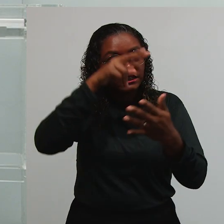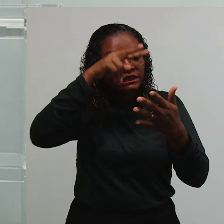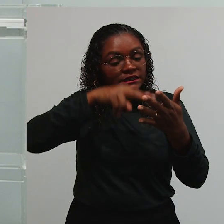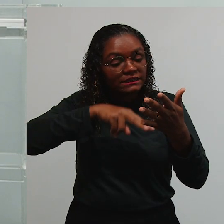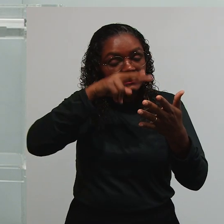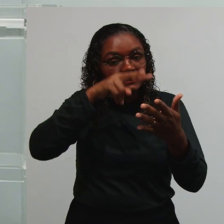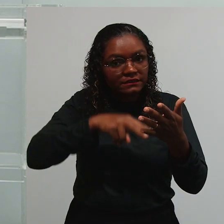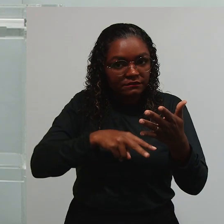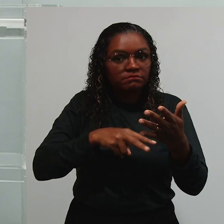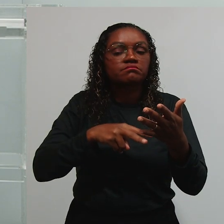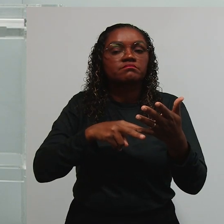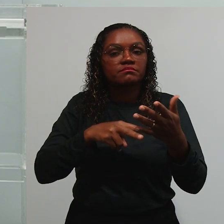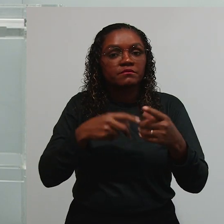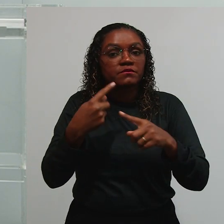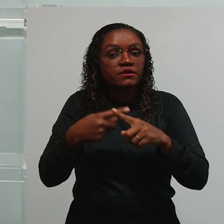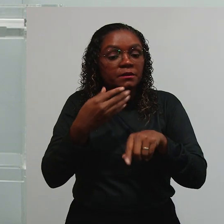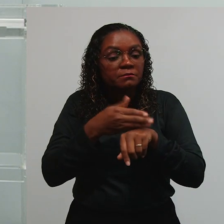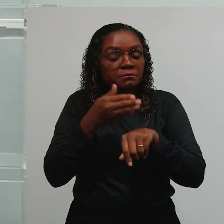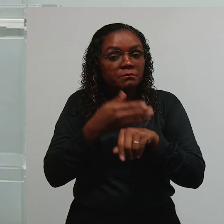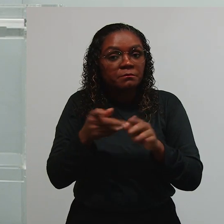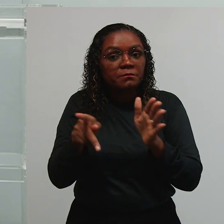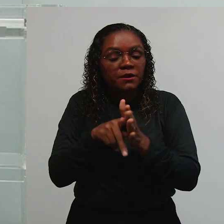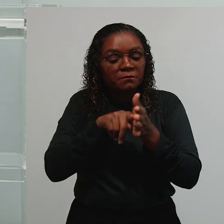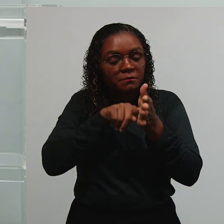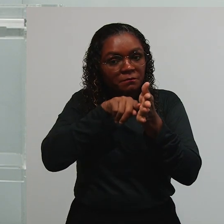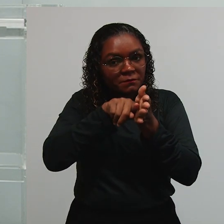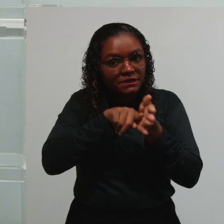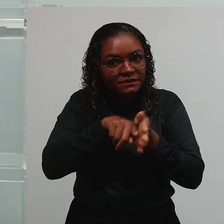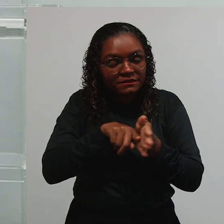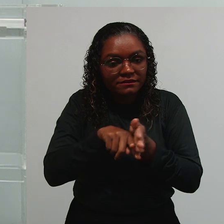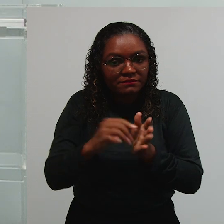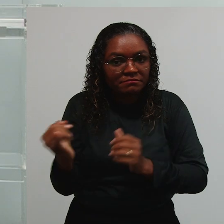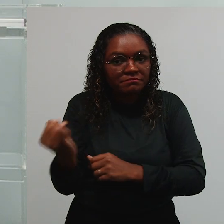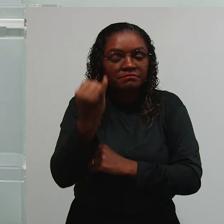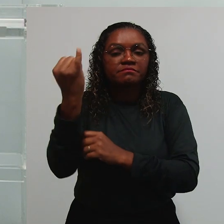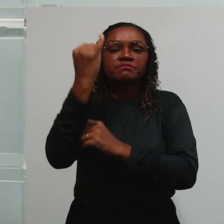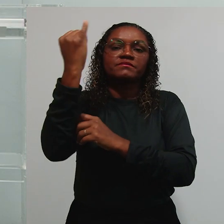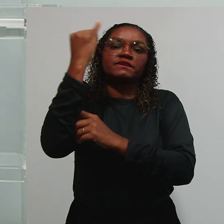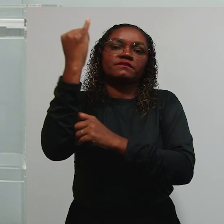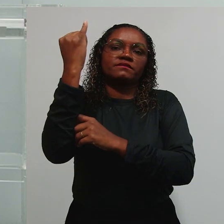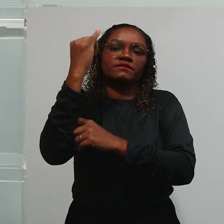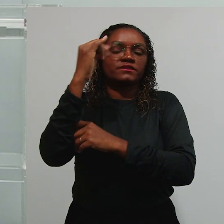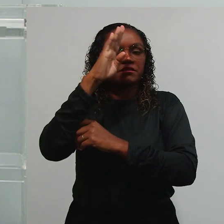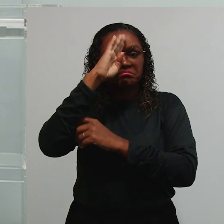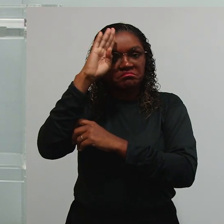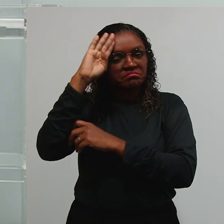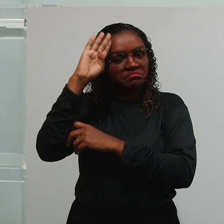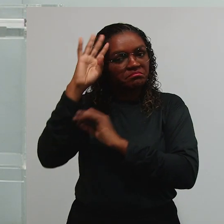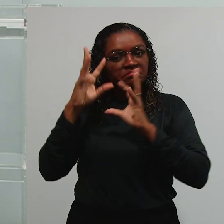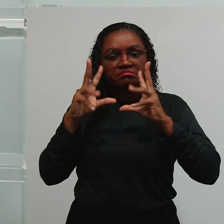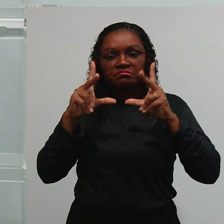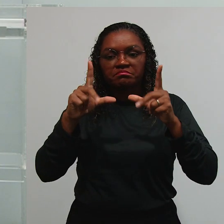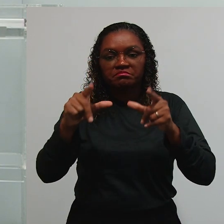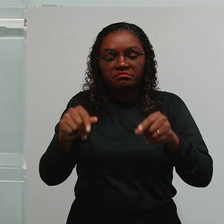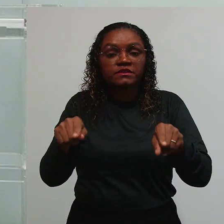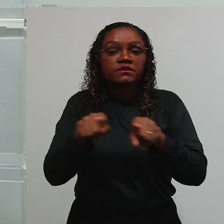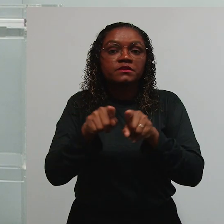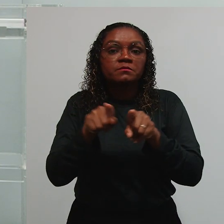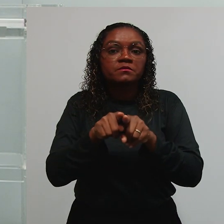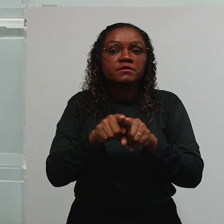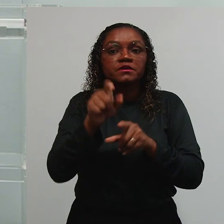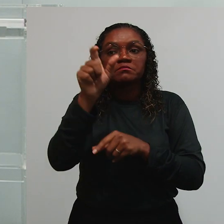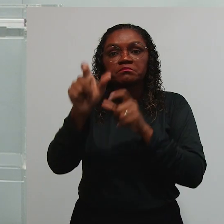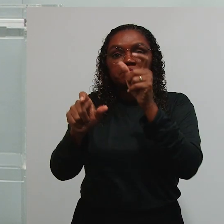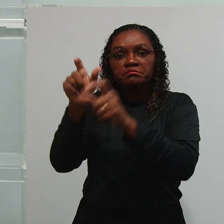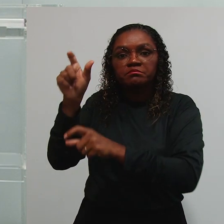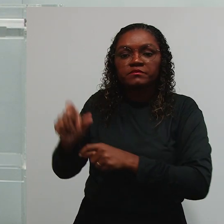Ler é a prática de pesquisa fundamental para qualquer acadêmico, especialmente aquele que